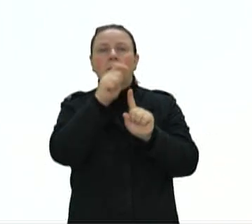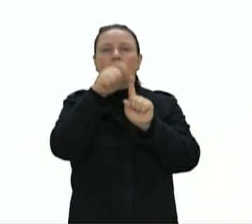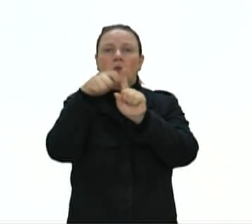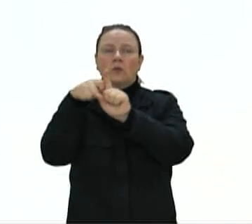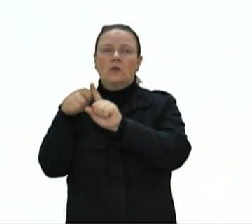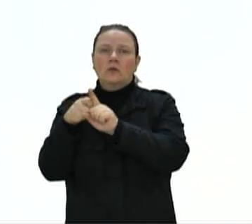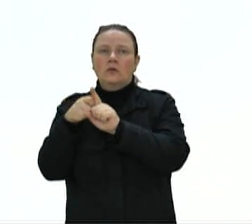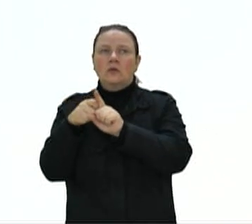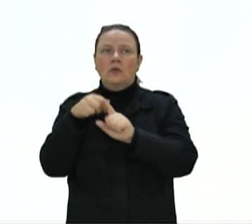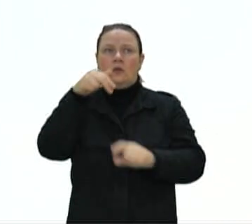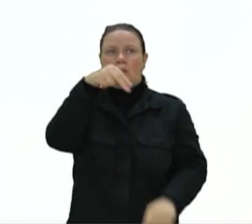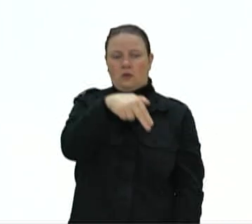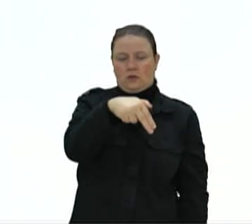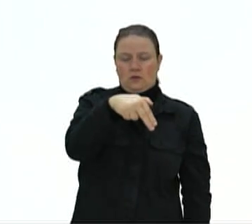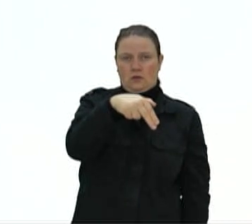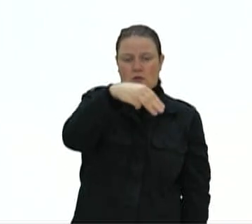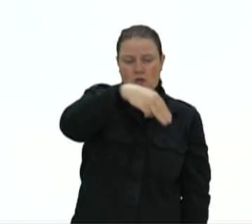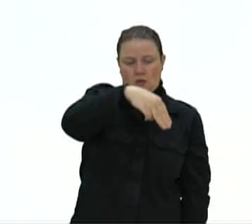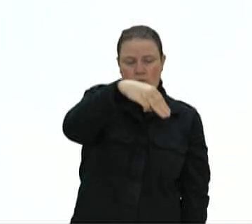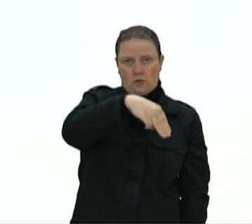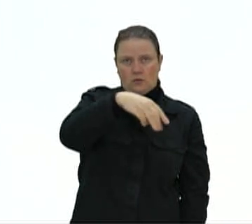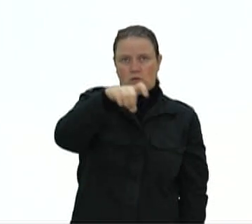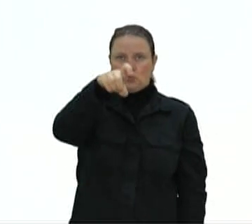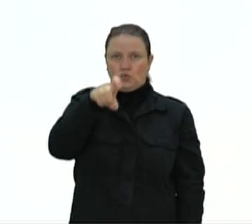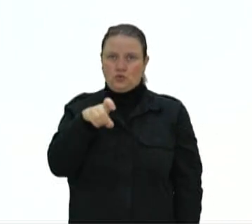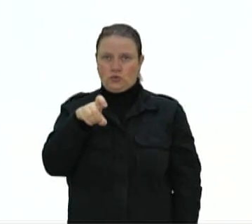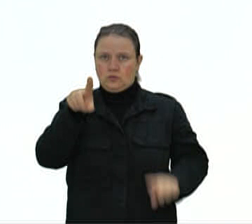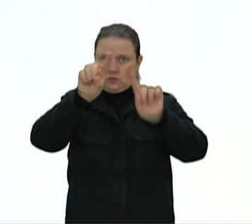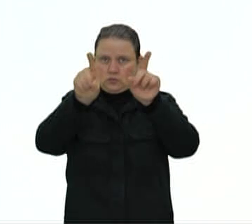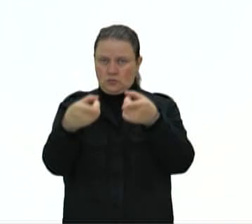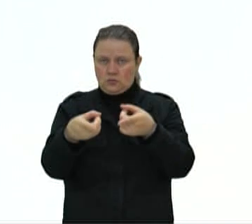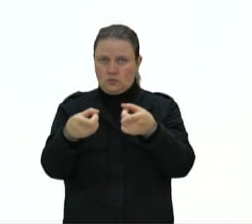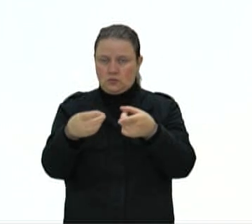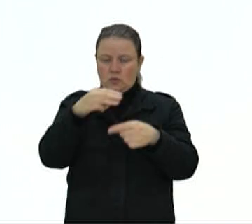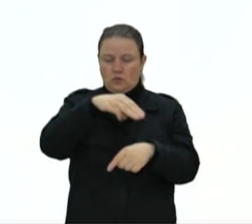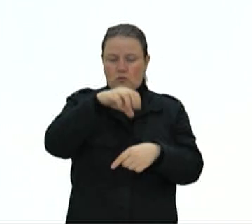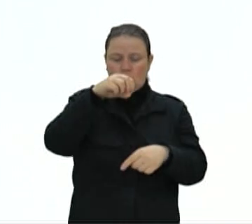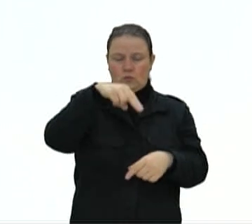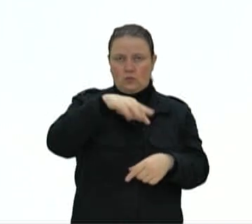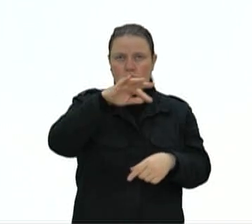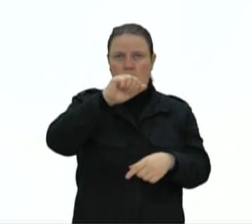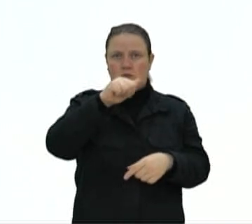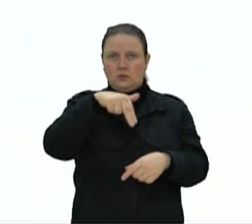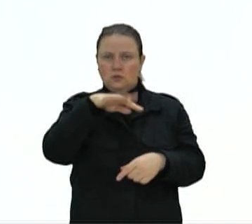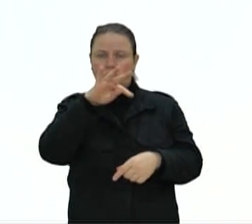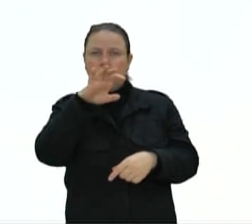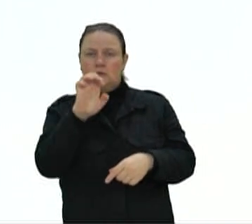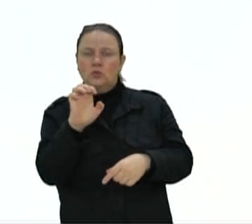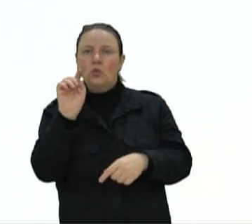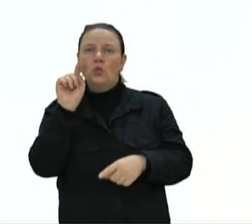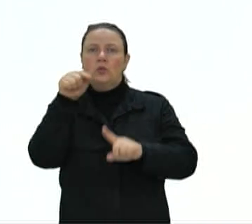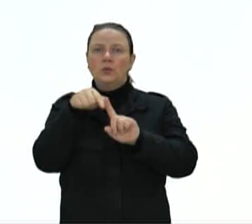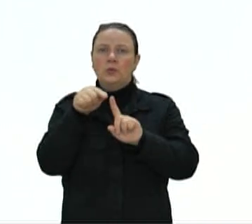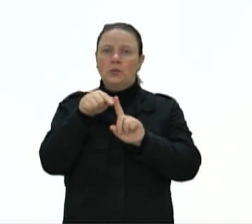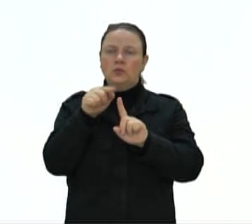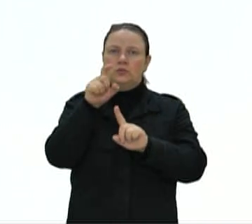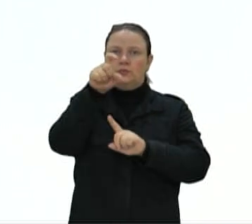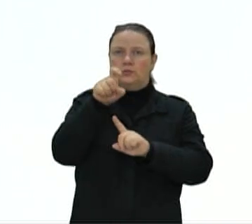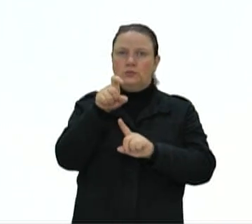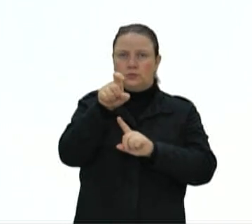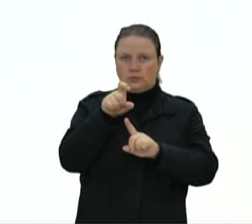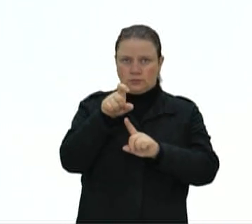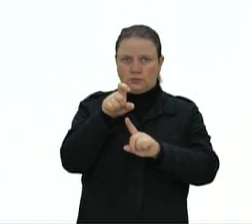como assim? É o montante em função do X. Ou seja, o montante está